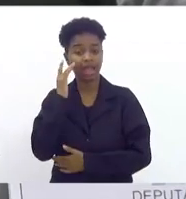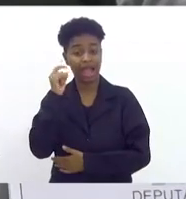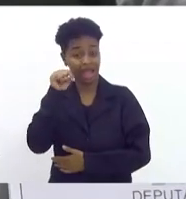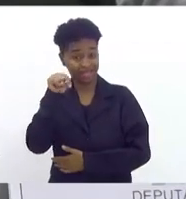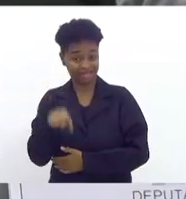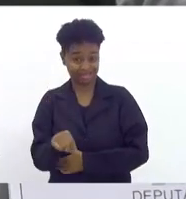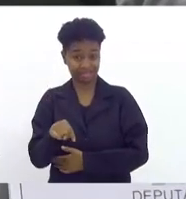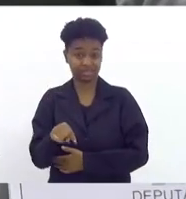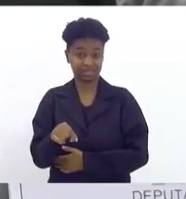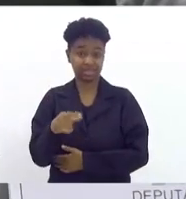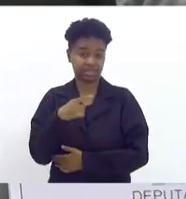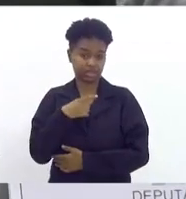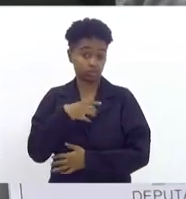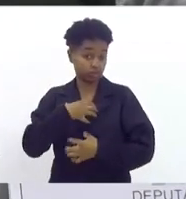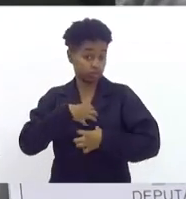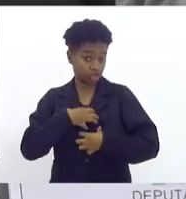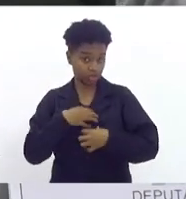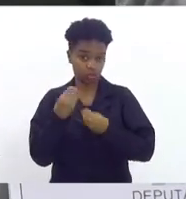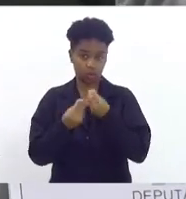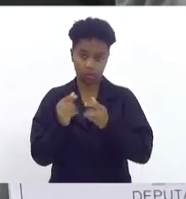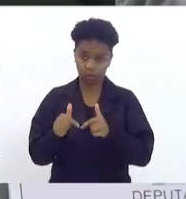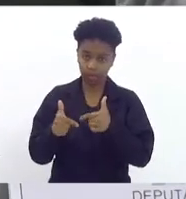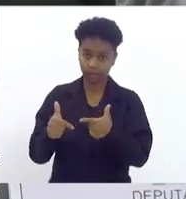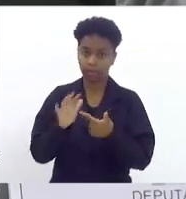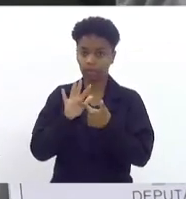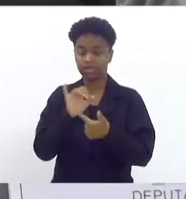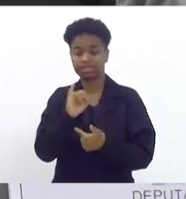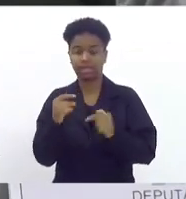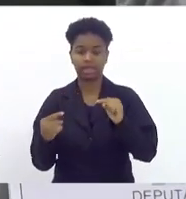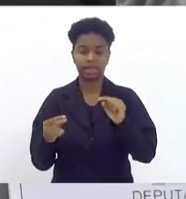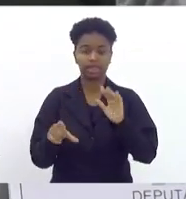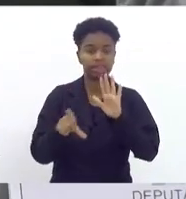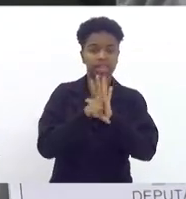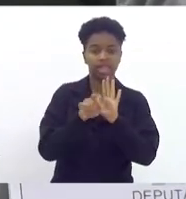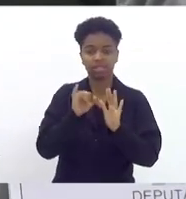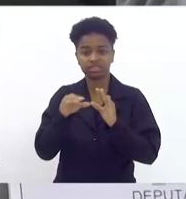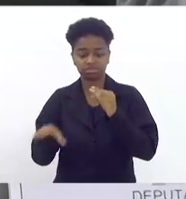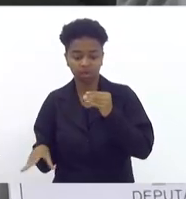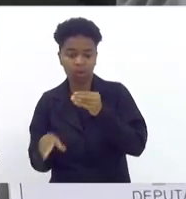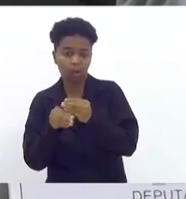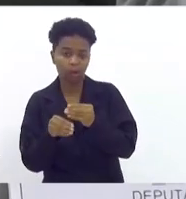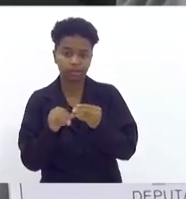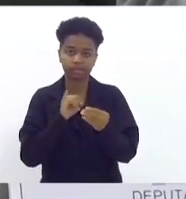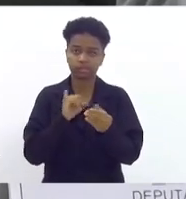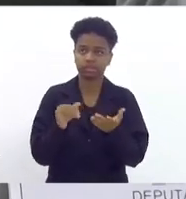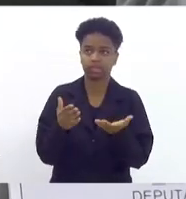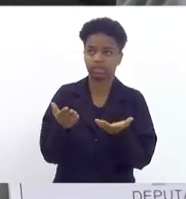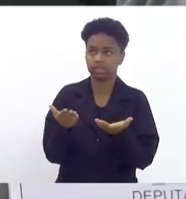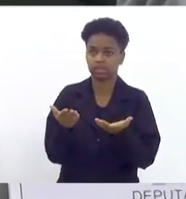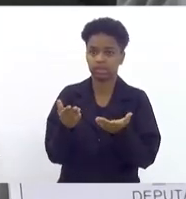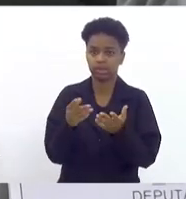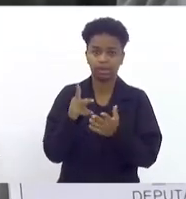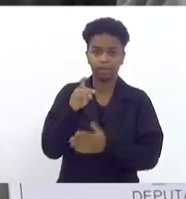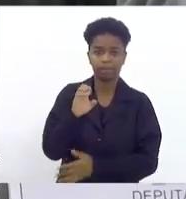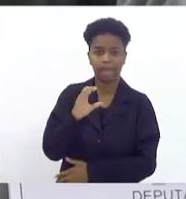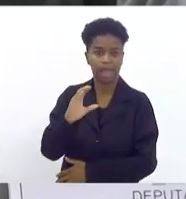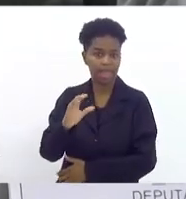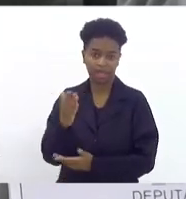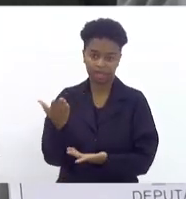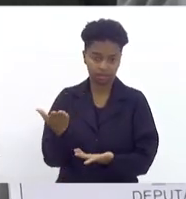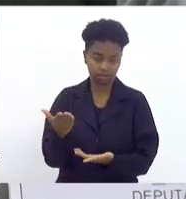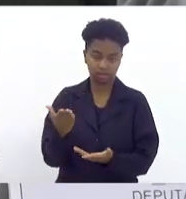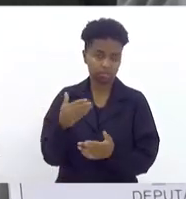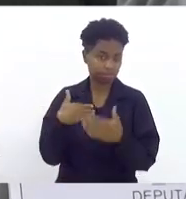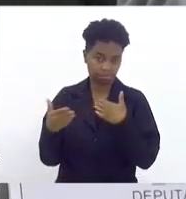para além da forma que diz respeito, se é lei complementar, se é PEC, seja lá o que